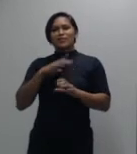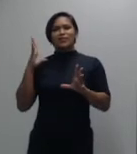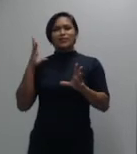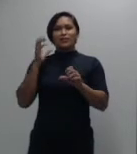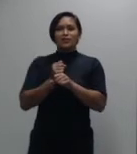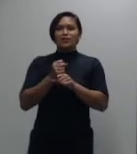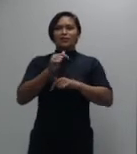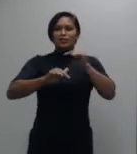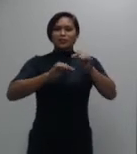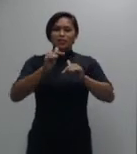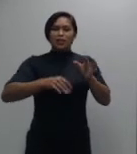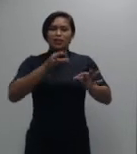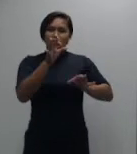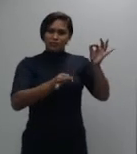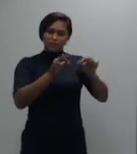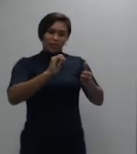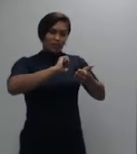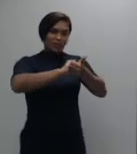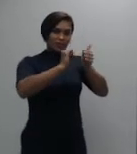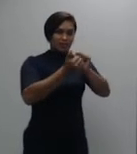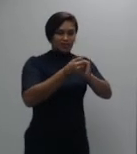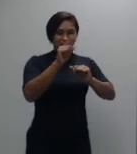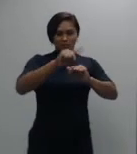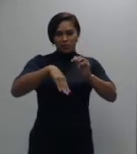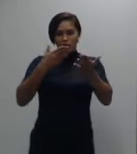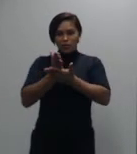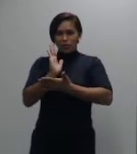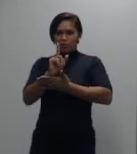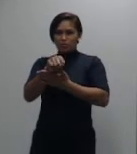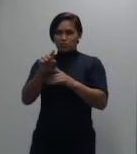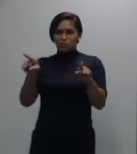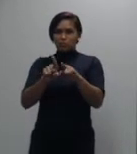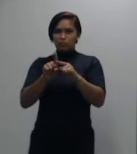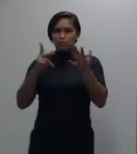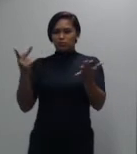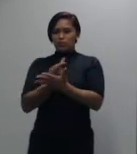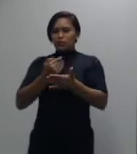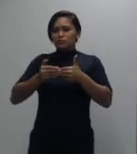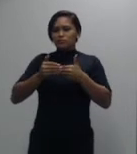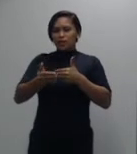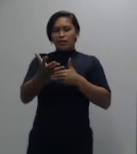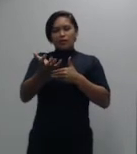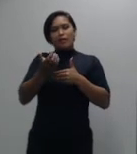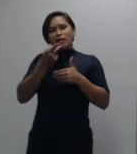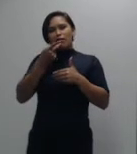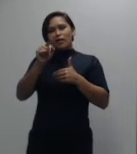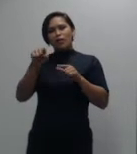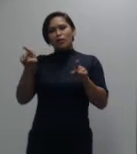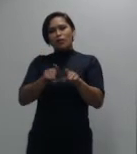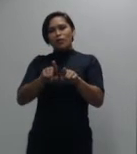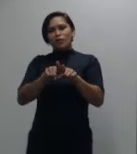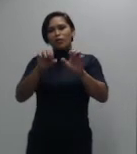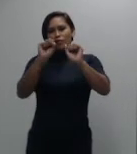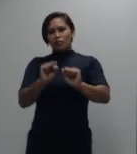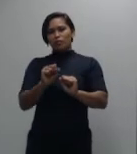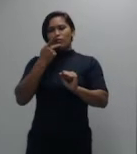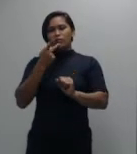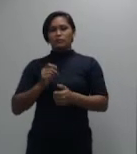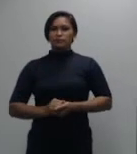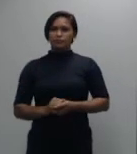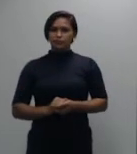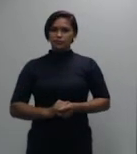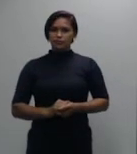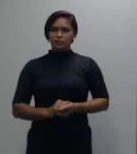atividade profissional e adequação de provimento e procedimento desejado conforme Cândido Rangel dinamarco